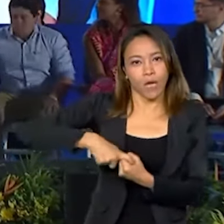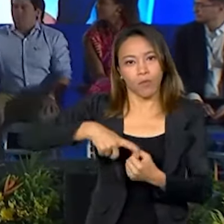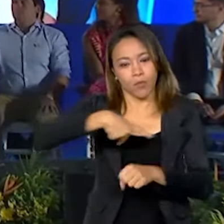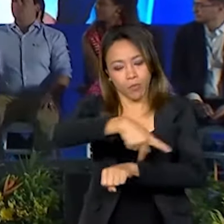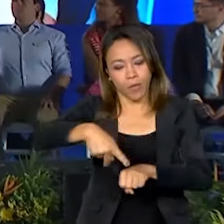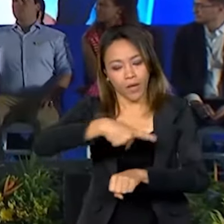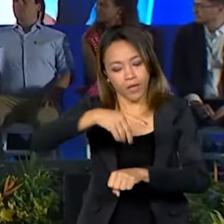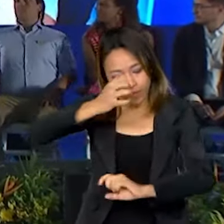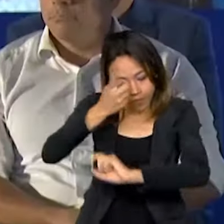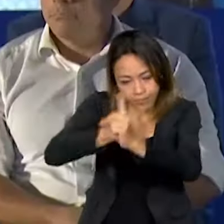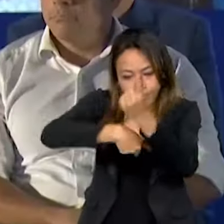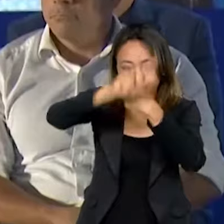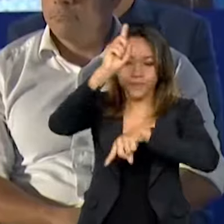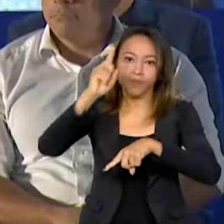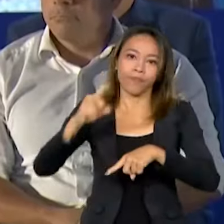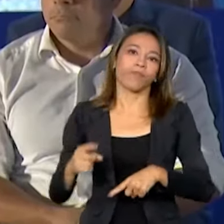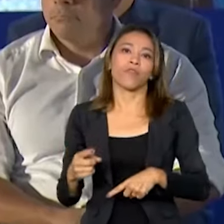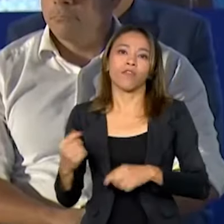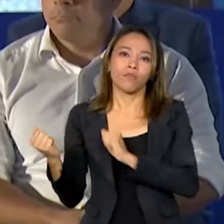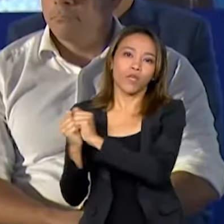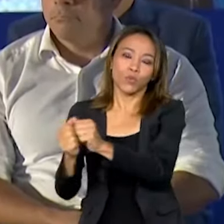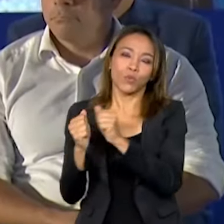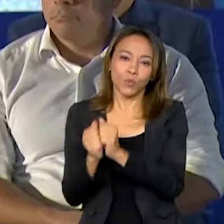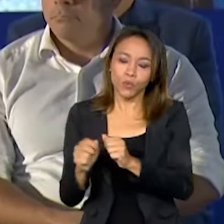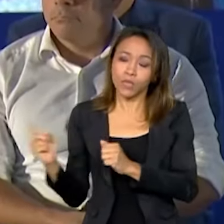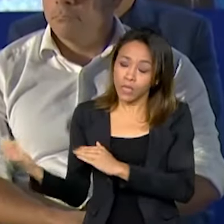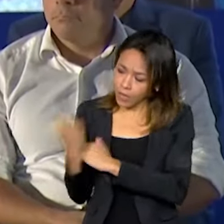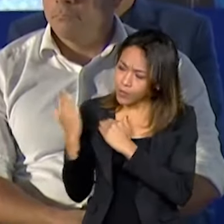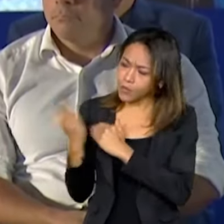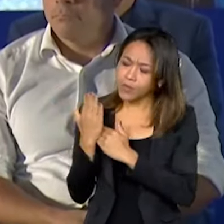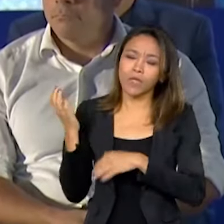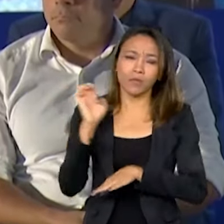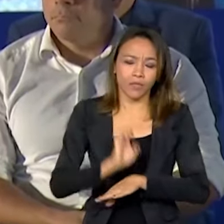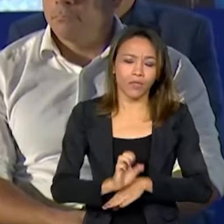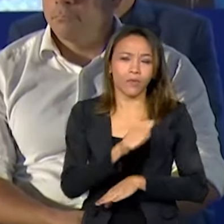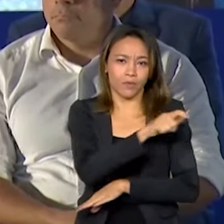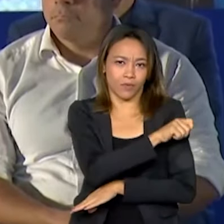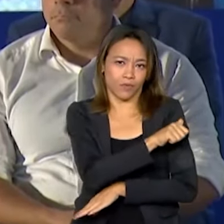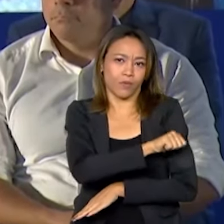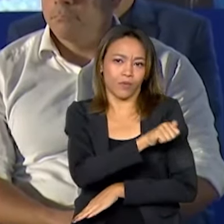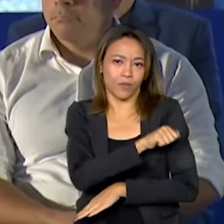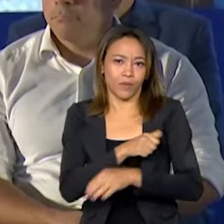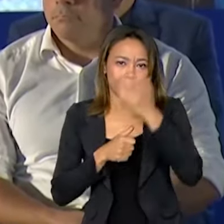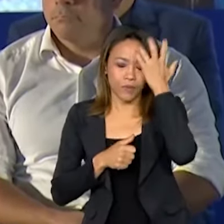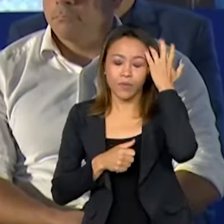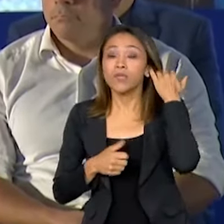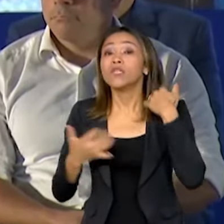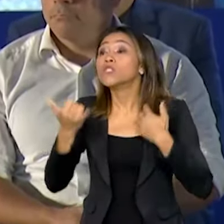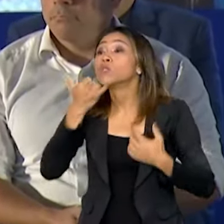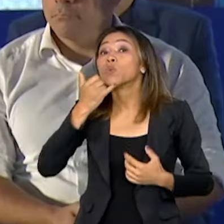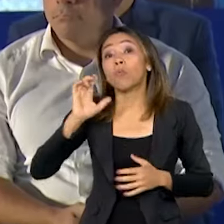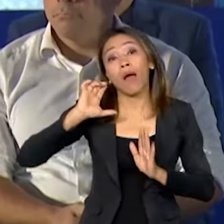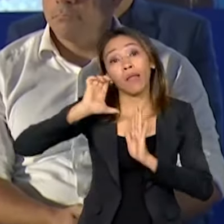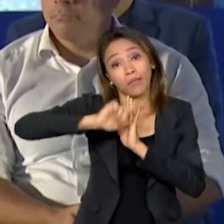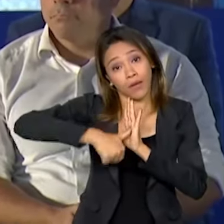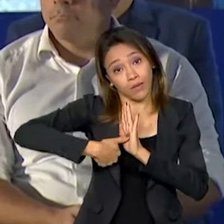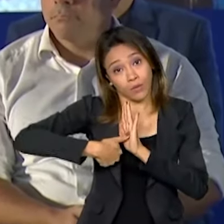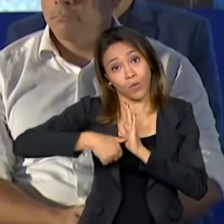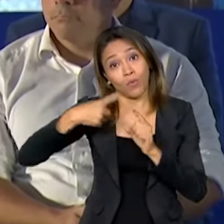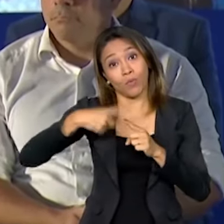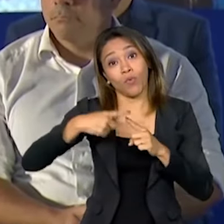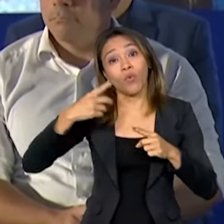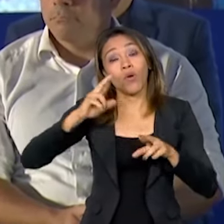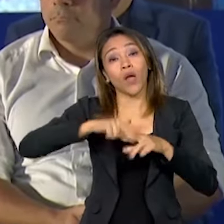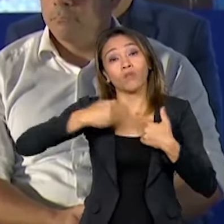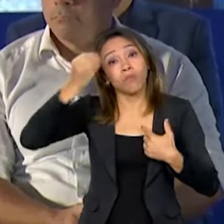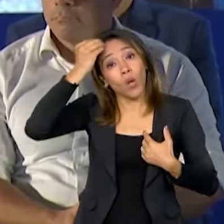teu lado. O senhor tem feito muito pelo Rio, esqueci de falar ali dentro, aliás, a gente atrasou, foi minha culpa, tá? Que eu estava pedindo